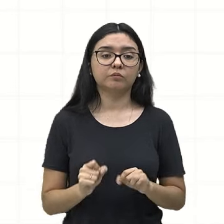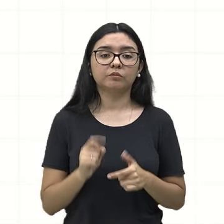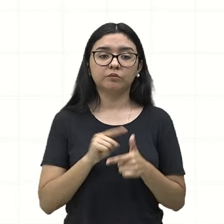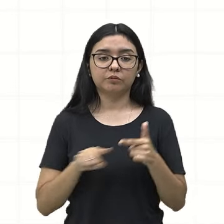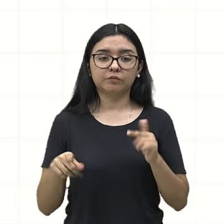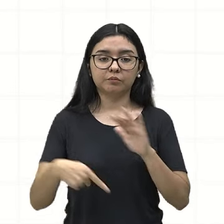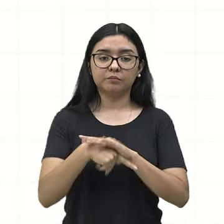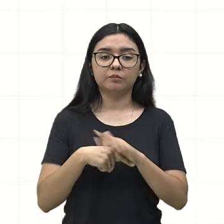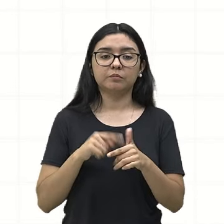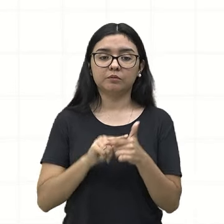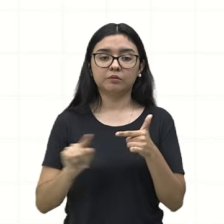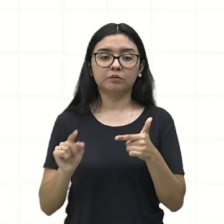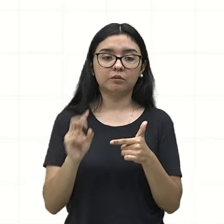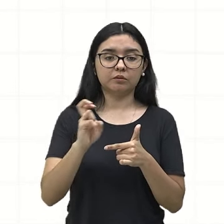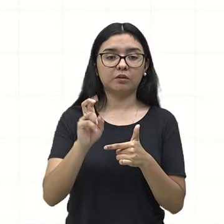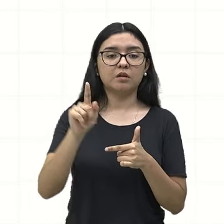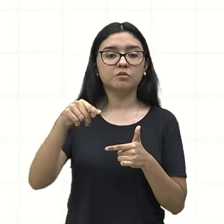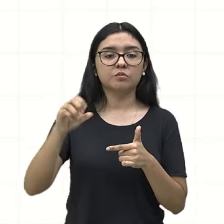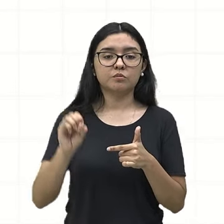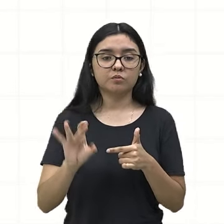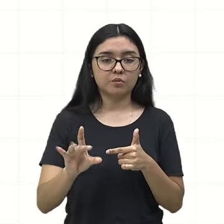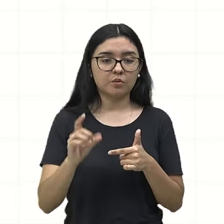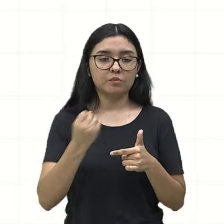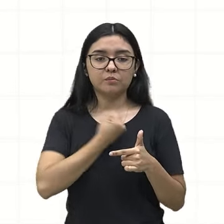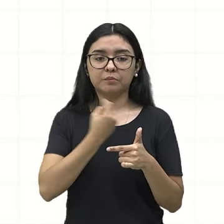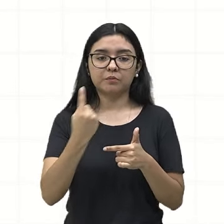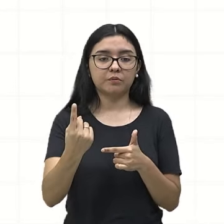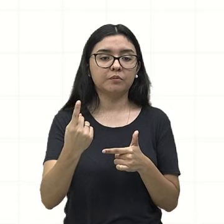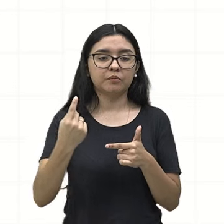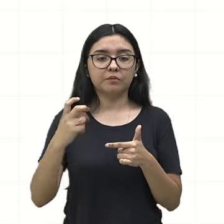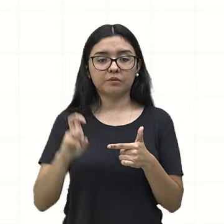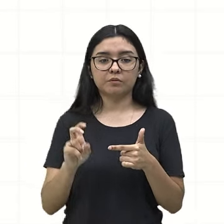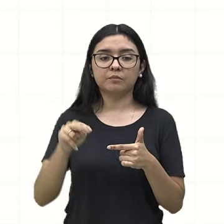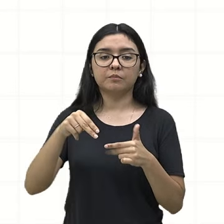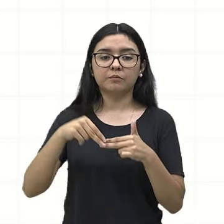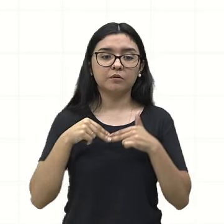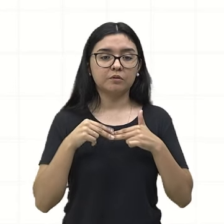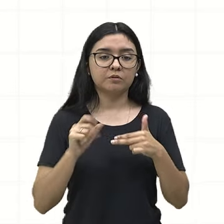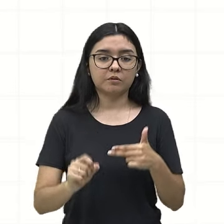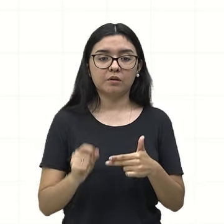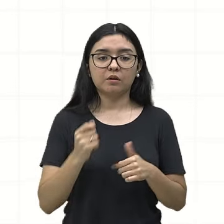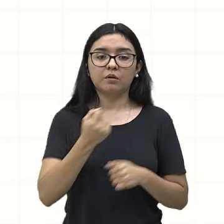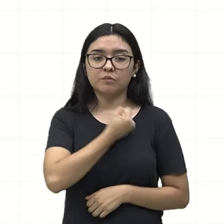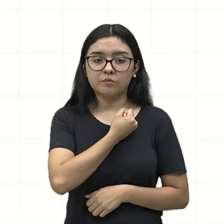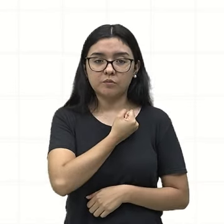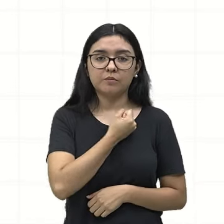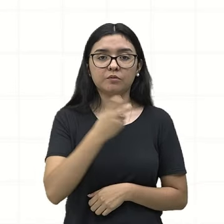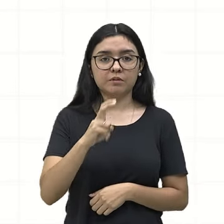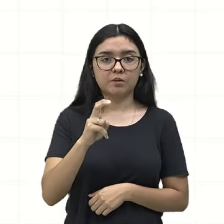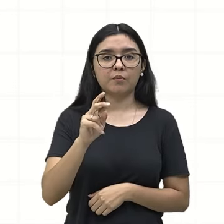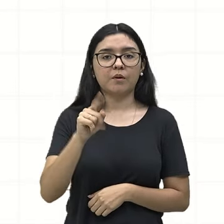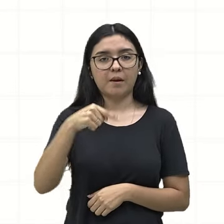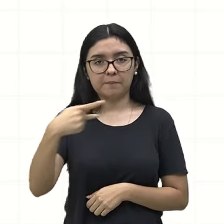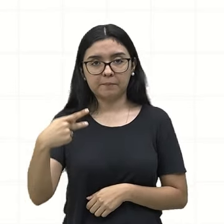divisores de 5 é apenas o número 1 e o número 5, por isso o número 5 é o número primo.